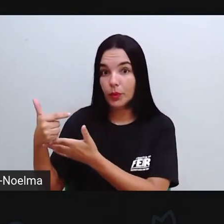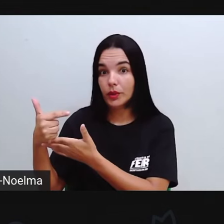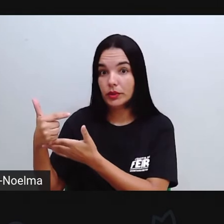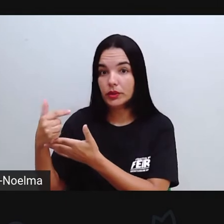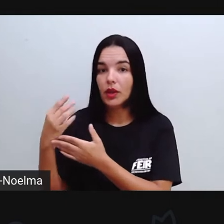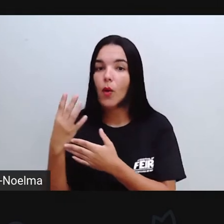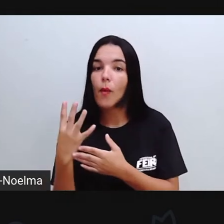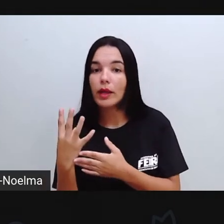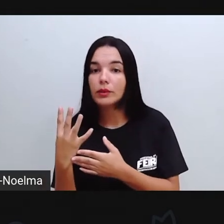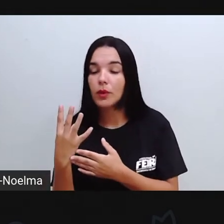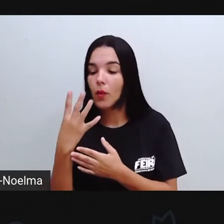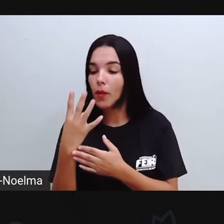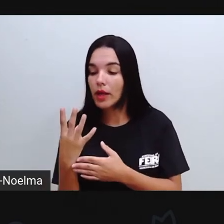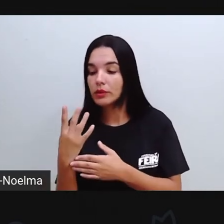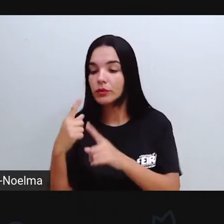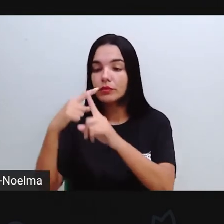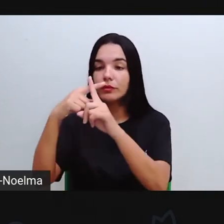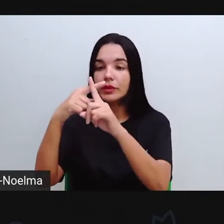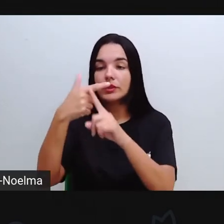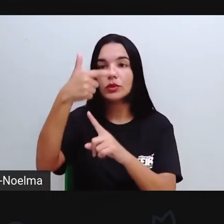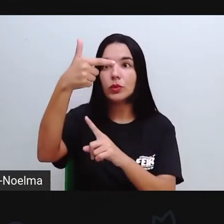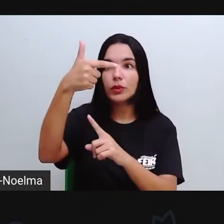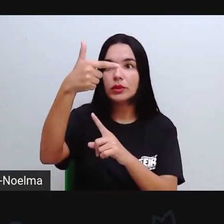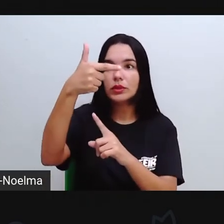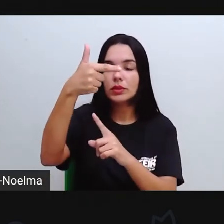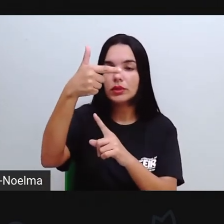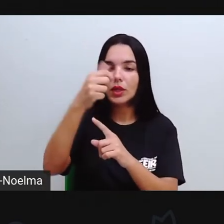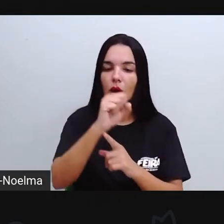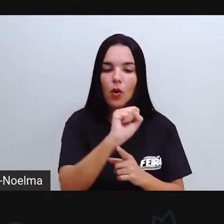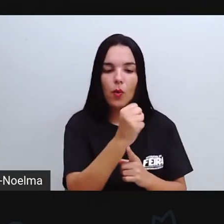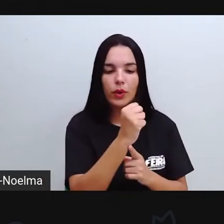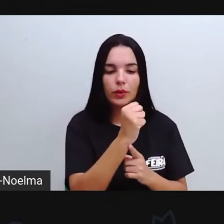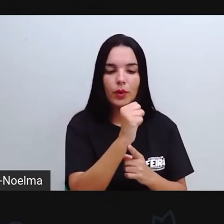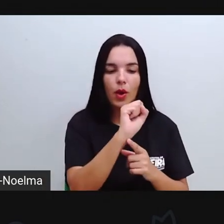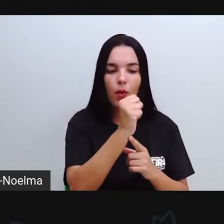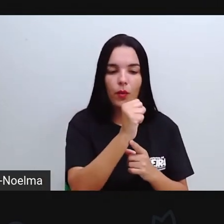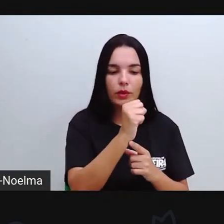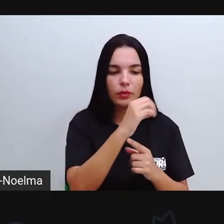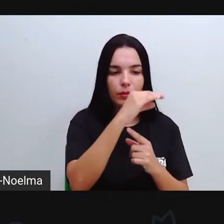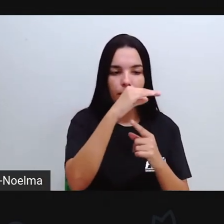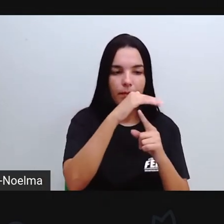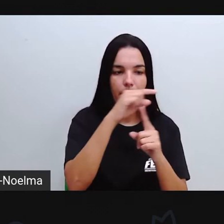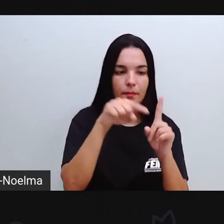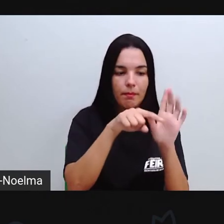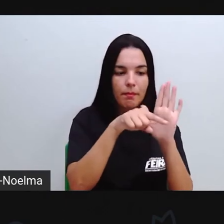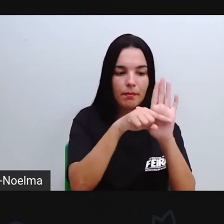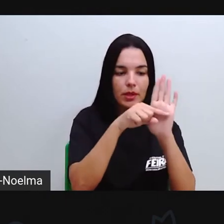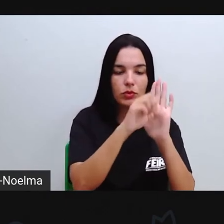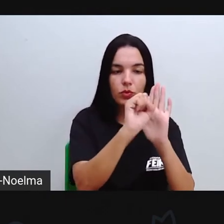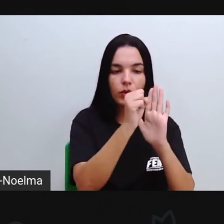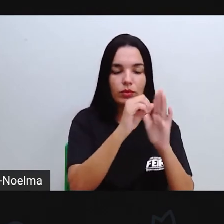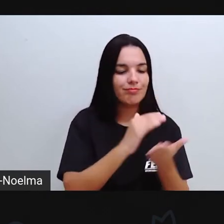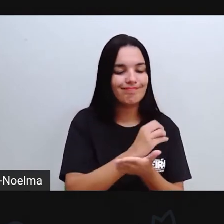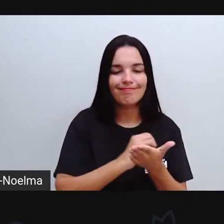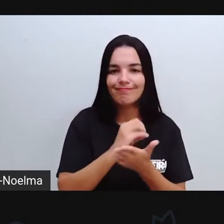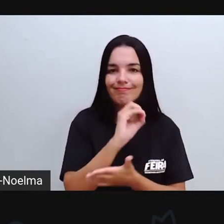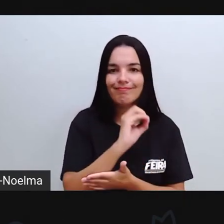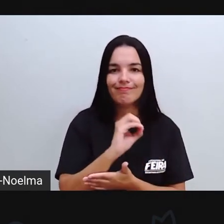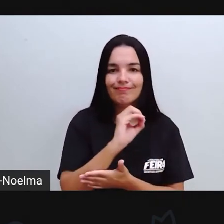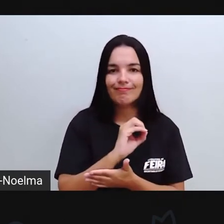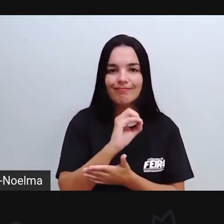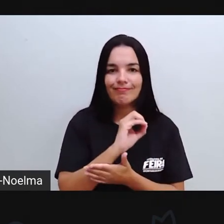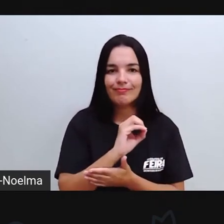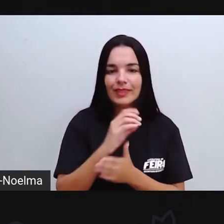24 x 28 para oito não faltam nada aqui a gente abaixa o quatro